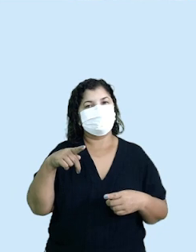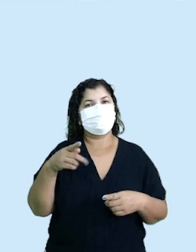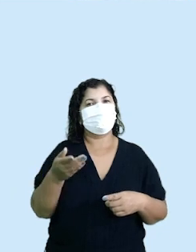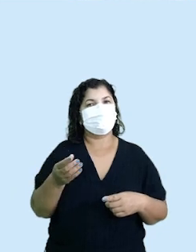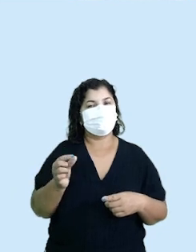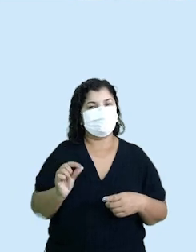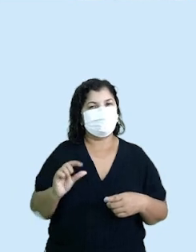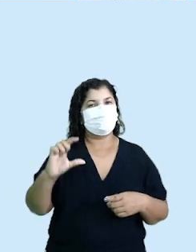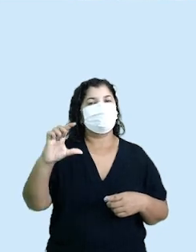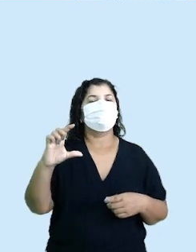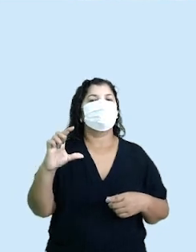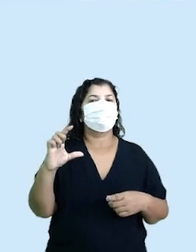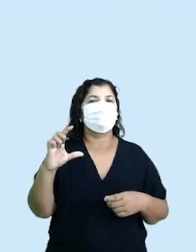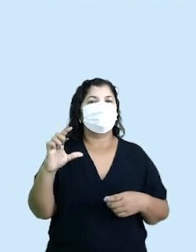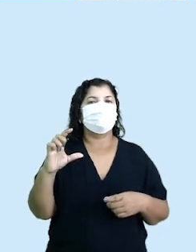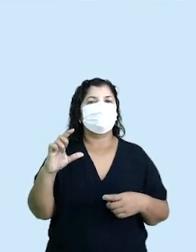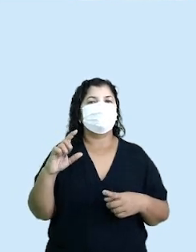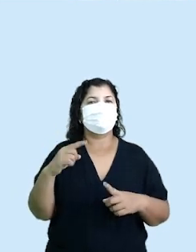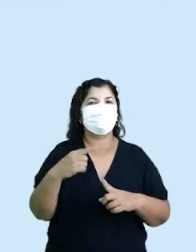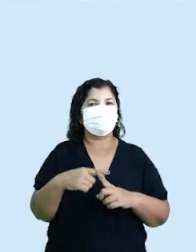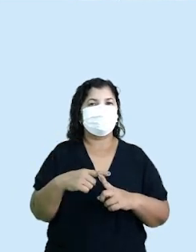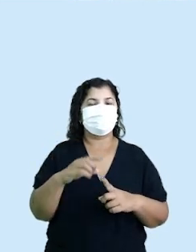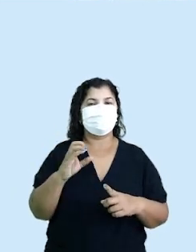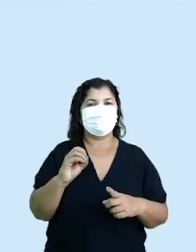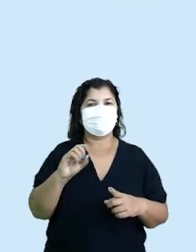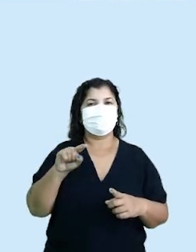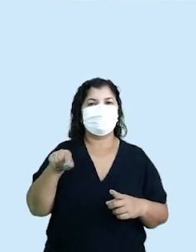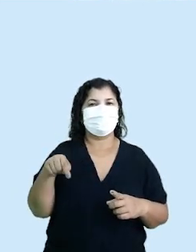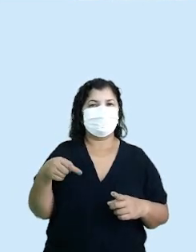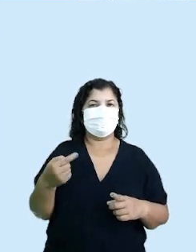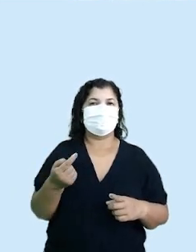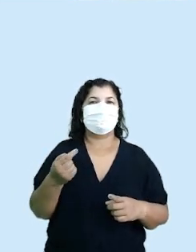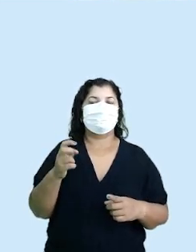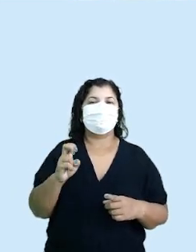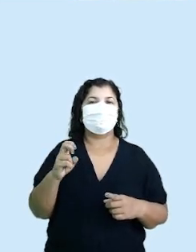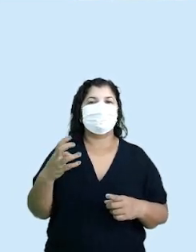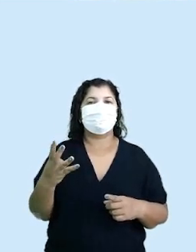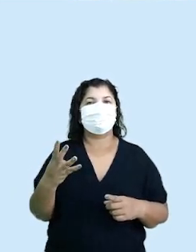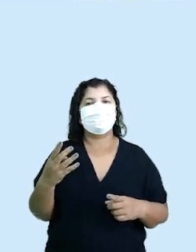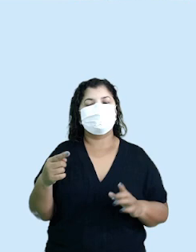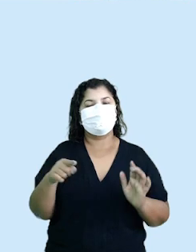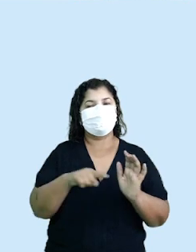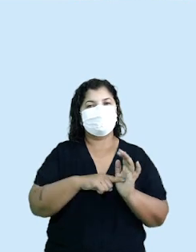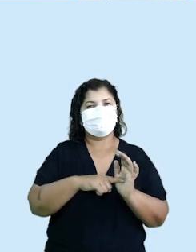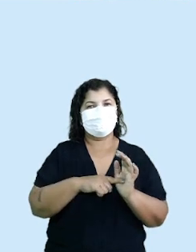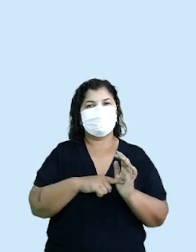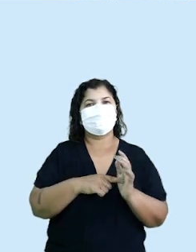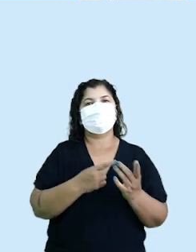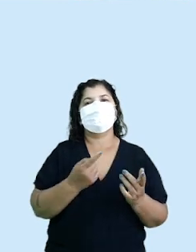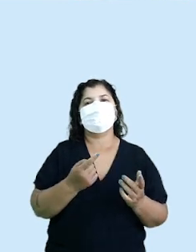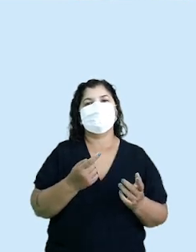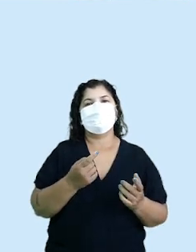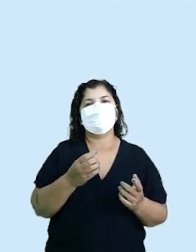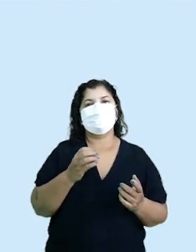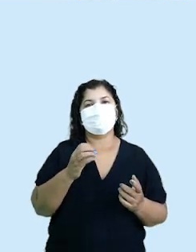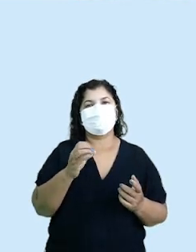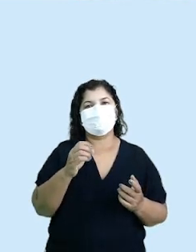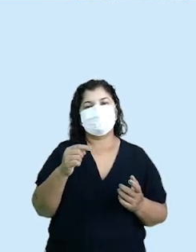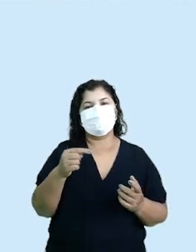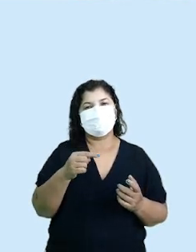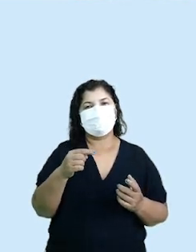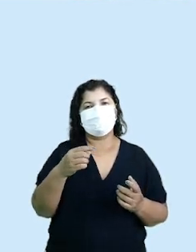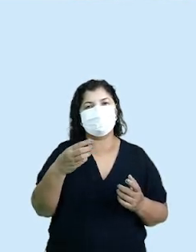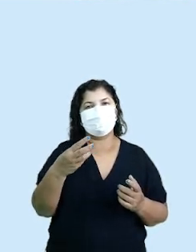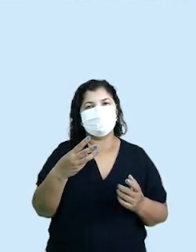seja, mais 0,54, menos o potencial do menor, que é menos